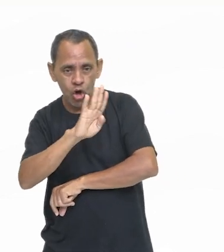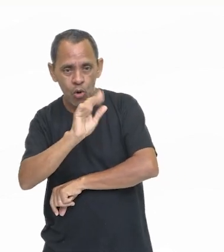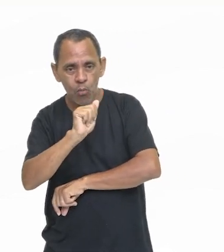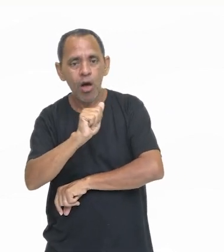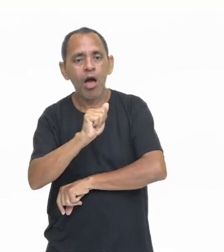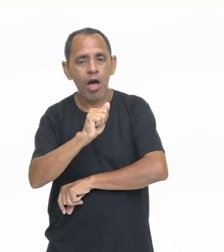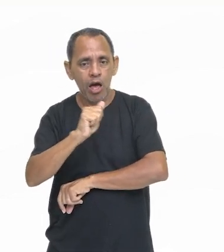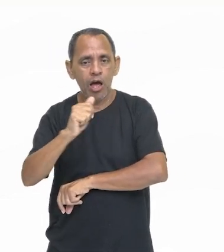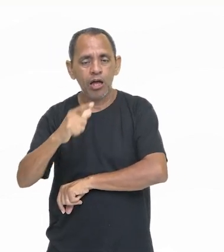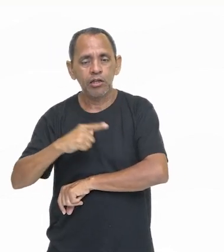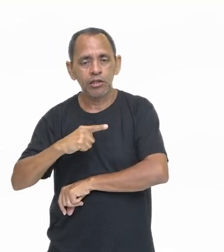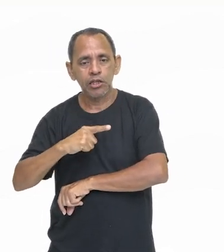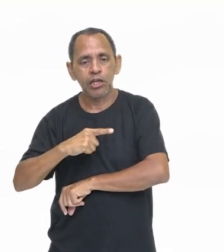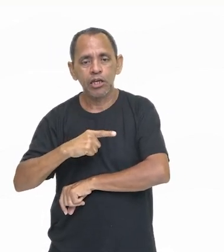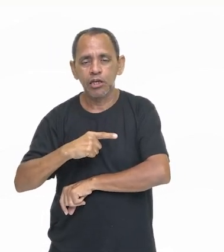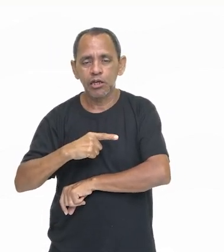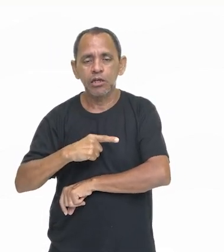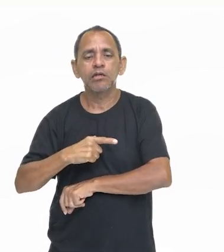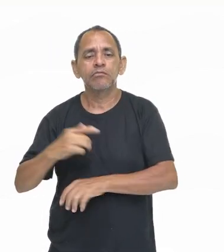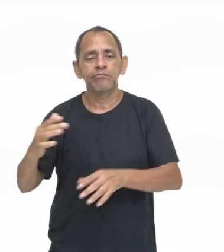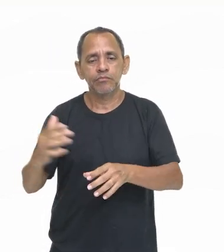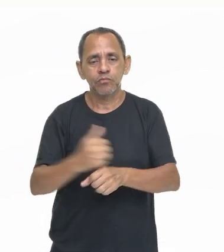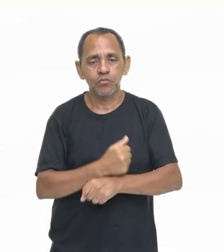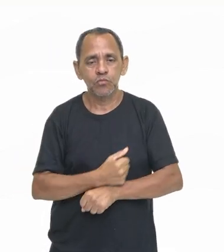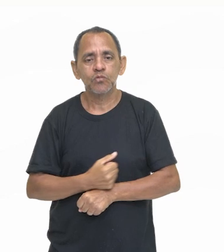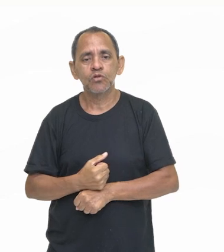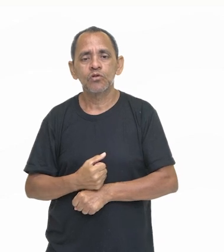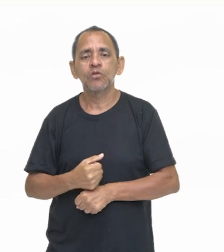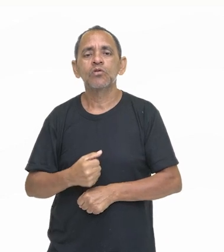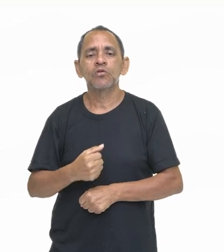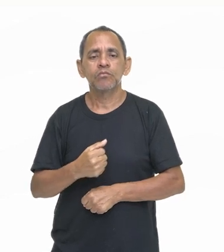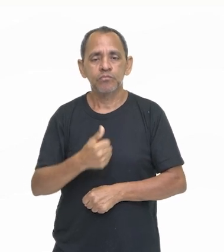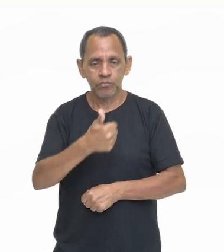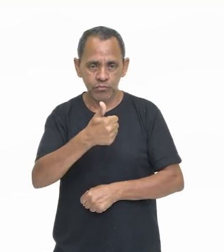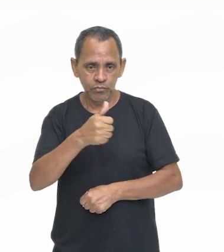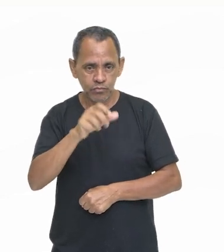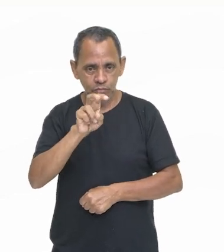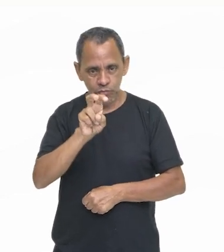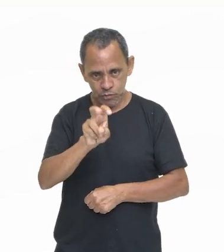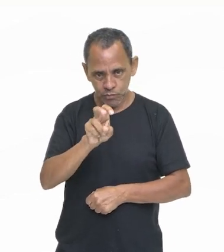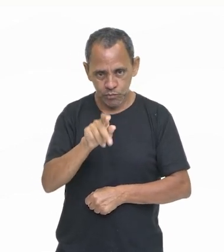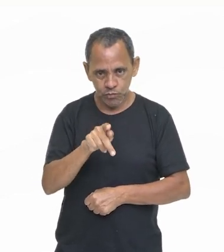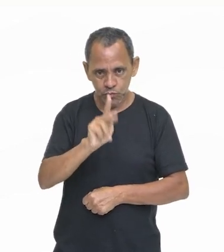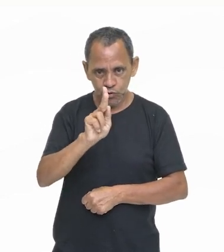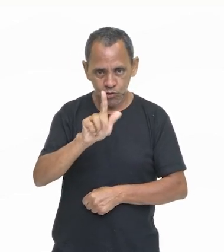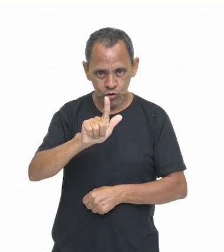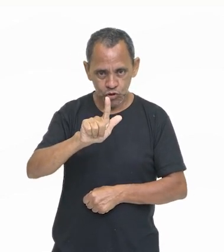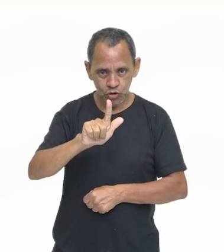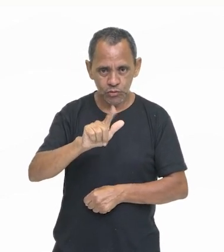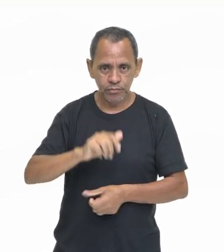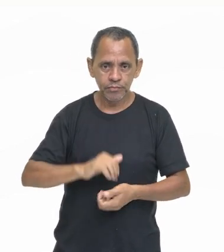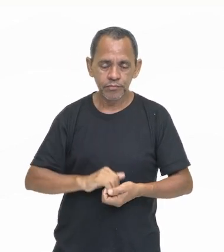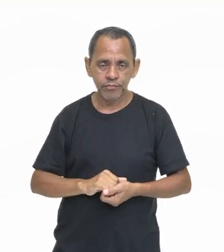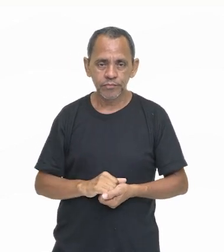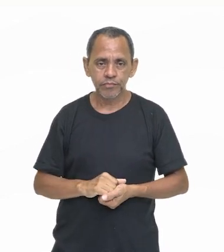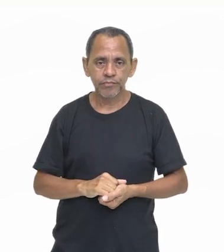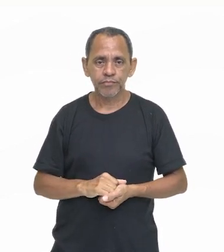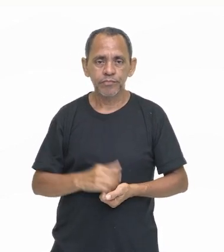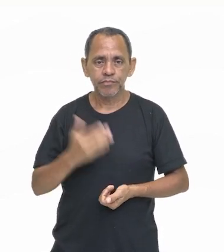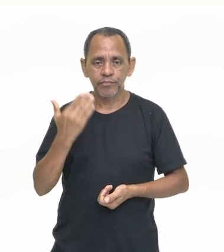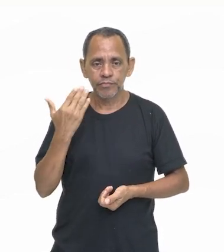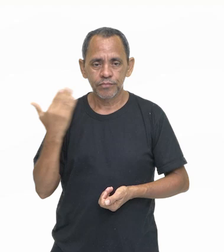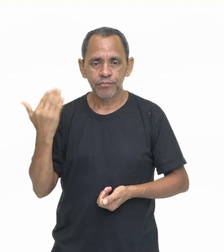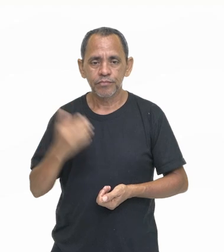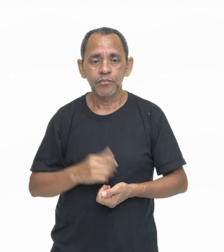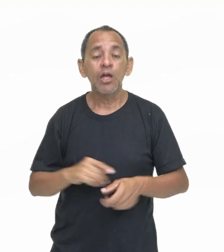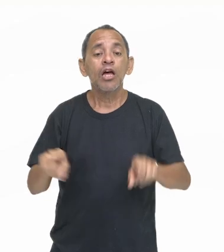vale 15 kg, certo? 15 kg. Marca bem o que o senhor está falando aí, E falamos